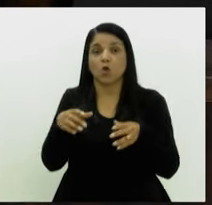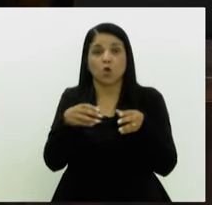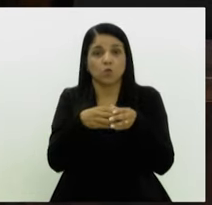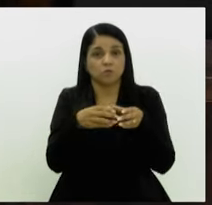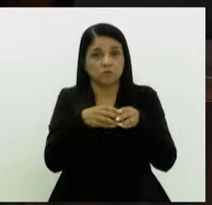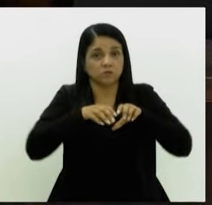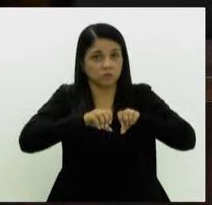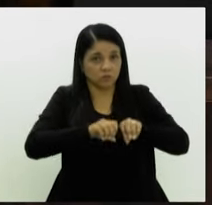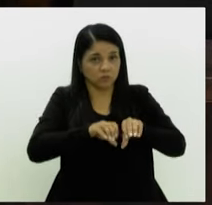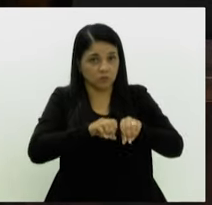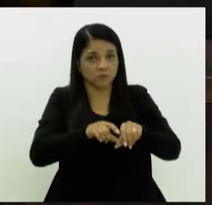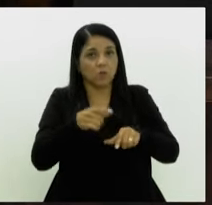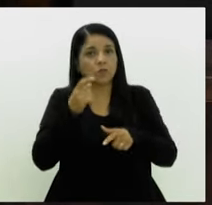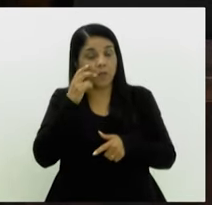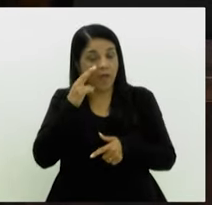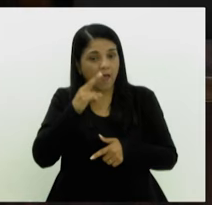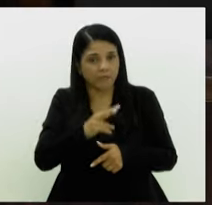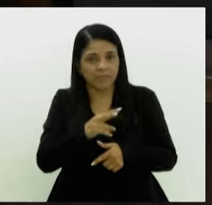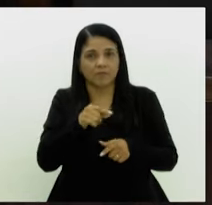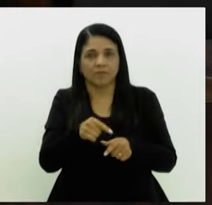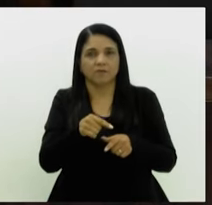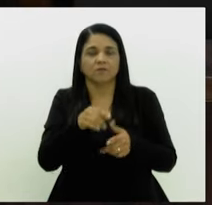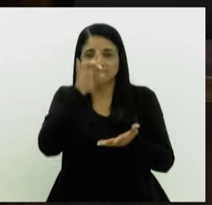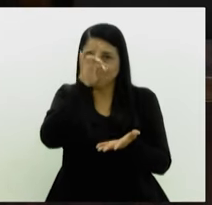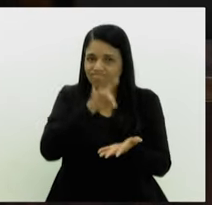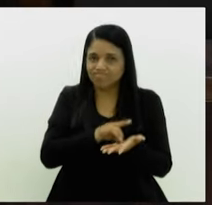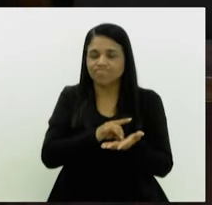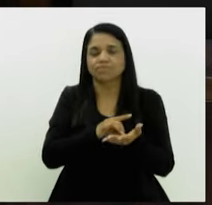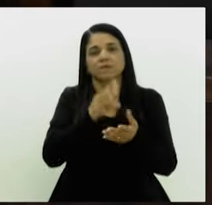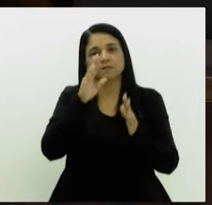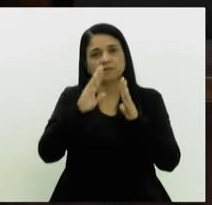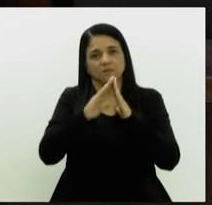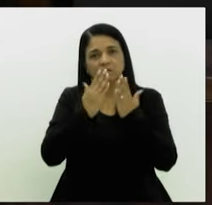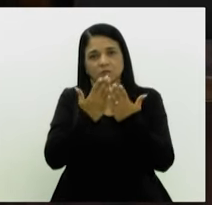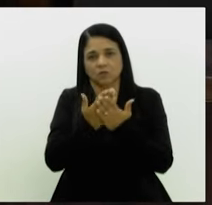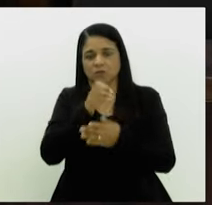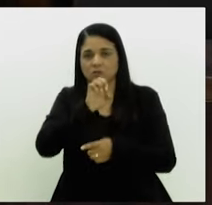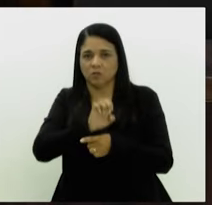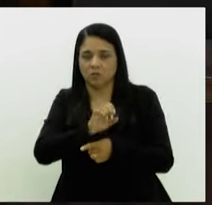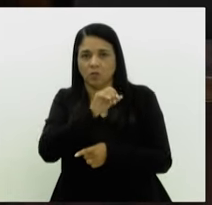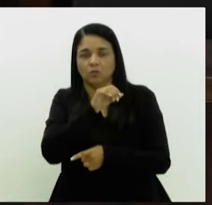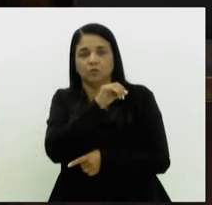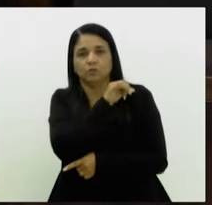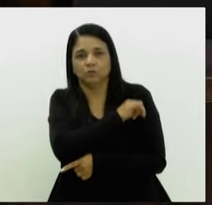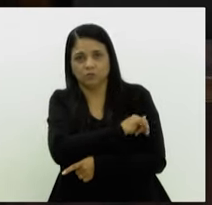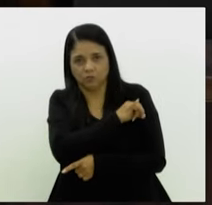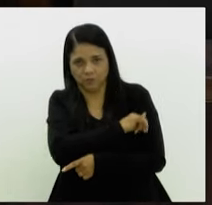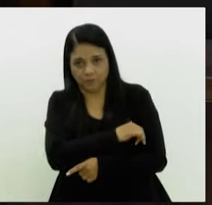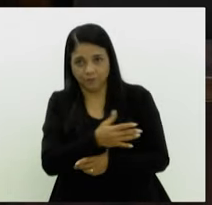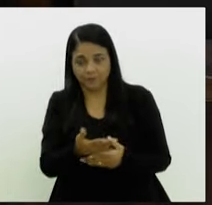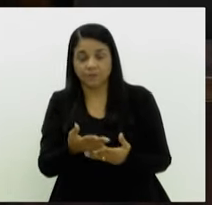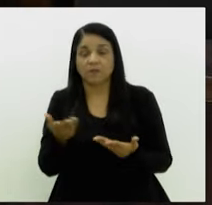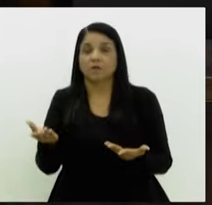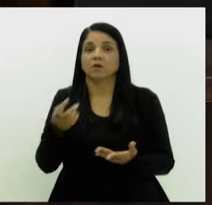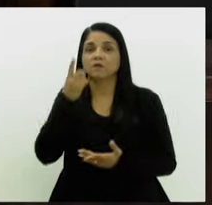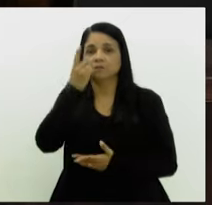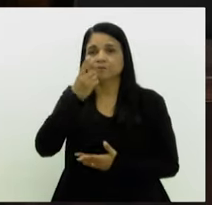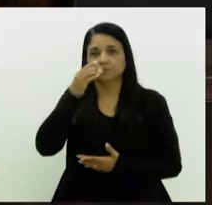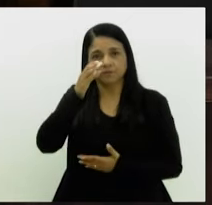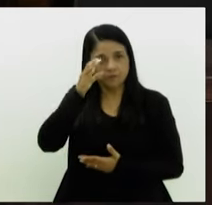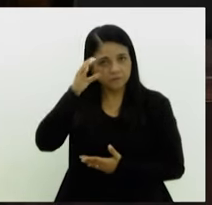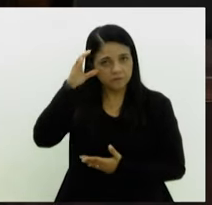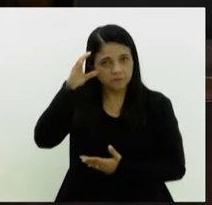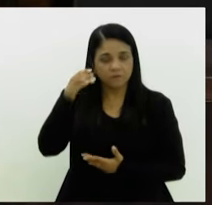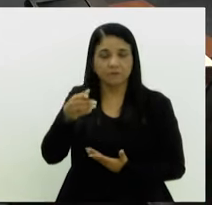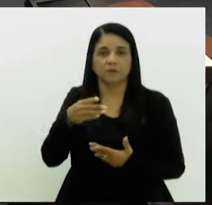Educação também estar atenta a essa realidade hoje nas escolas estaduais do Rio de Janeiro. Deputada Célia Jordão, para declaração de